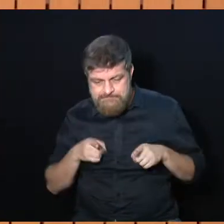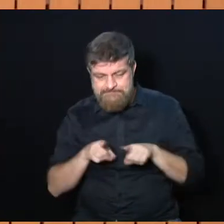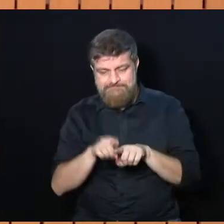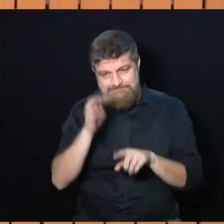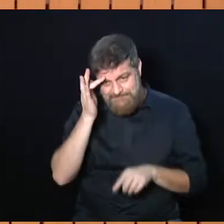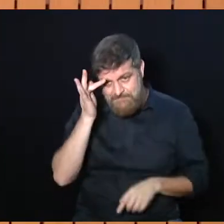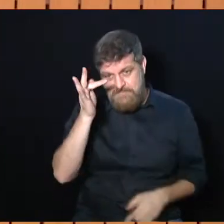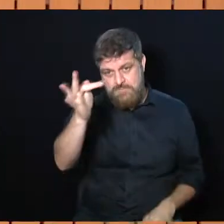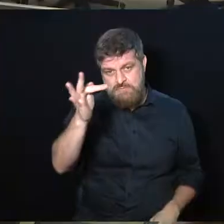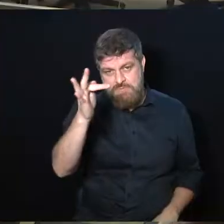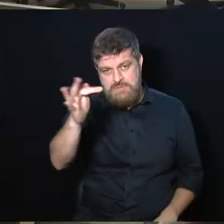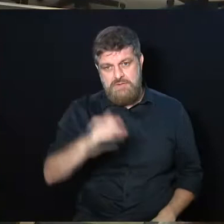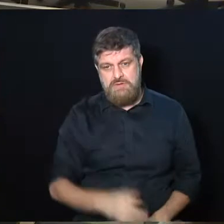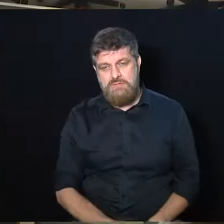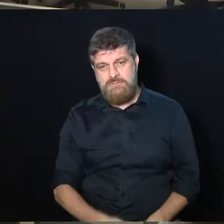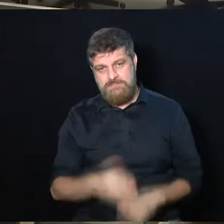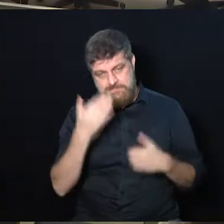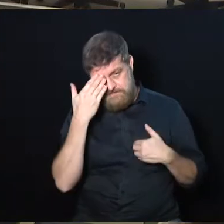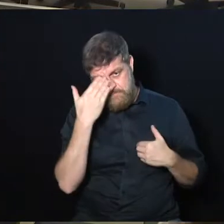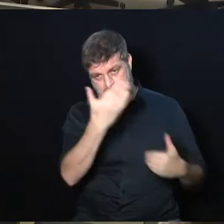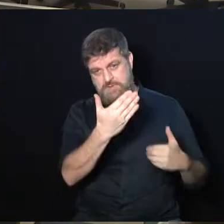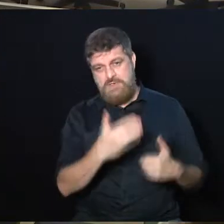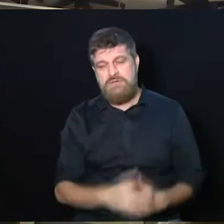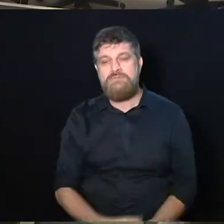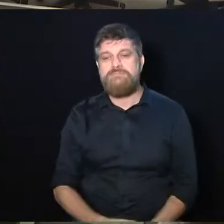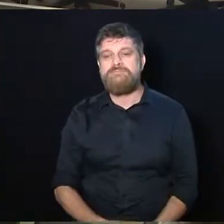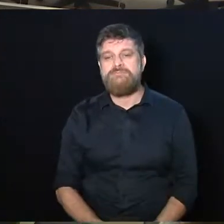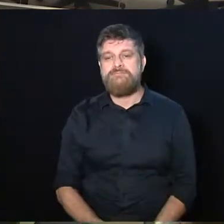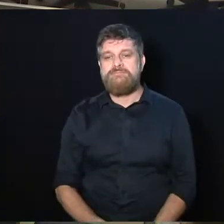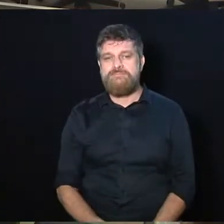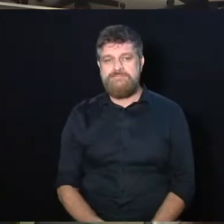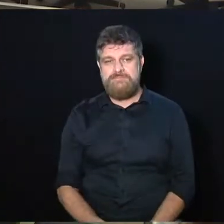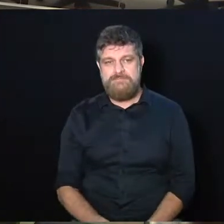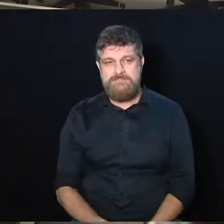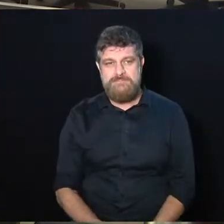futuro. Muito obrigado.